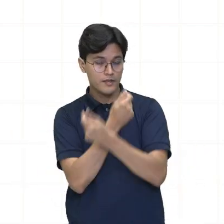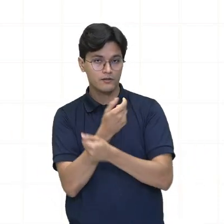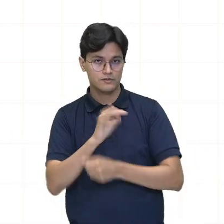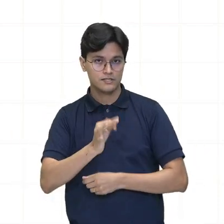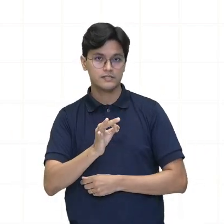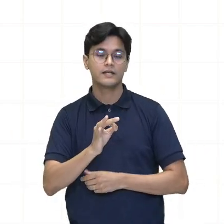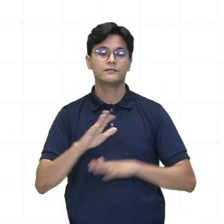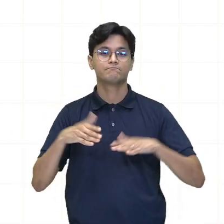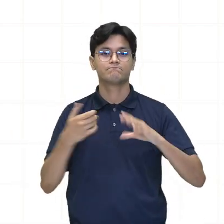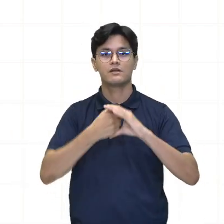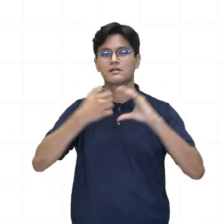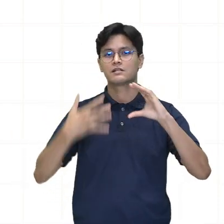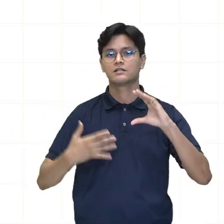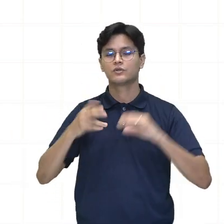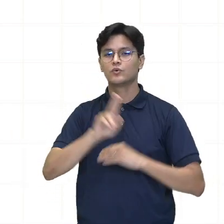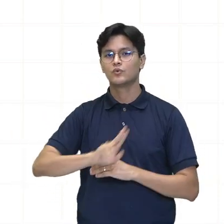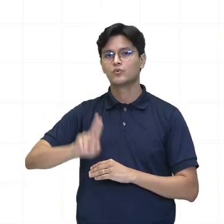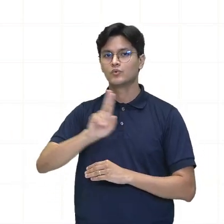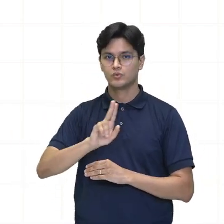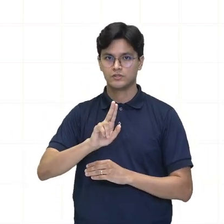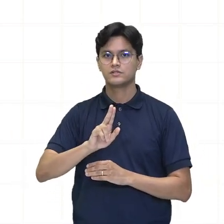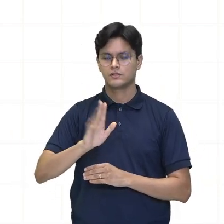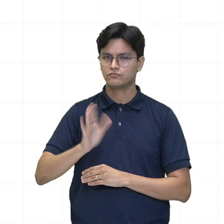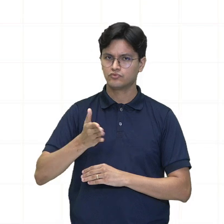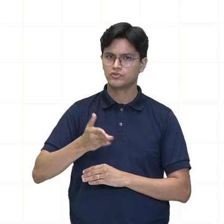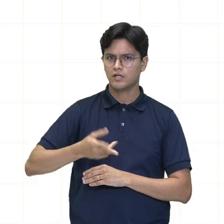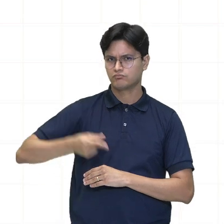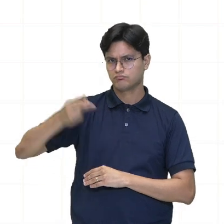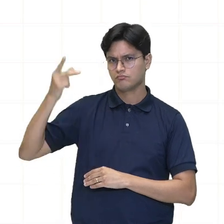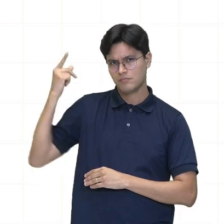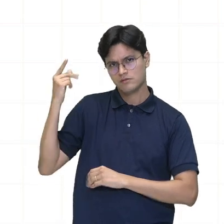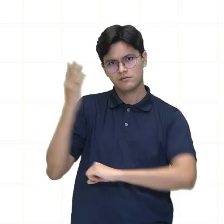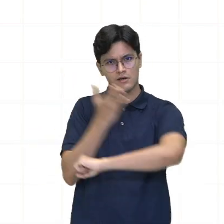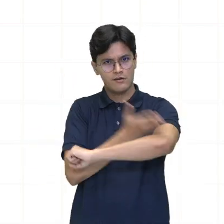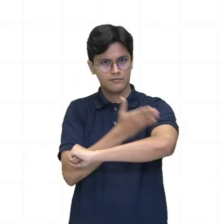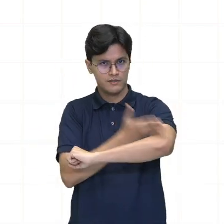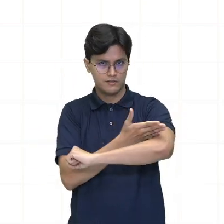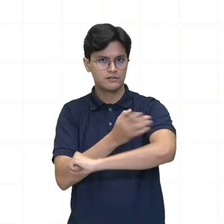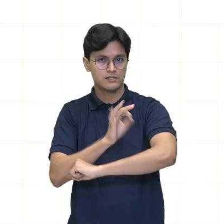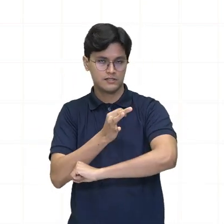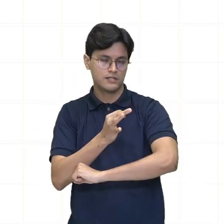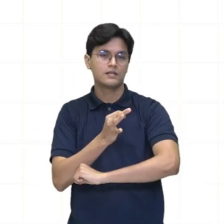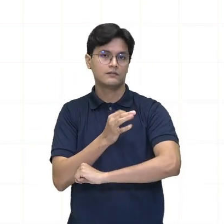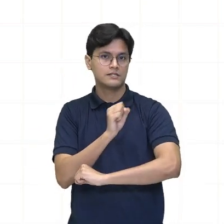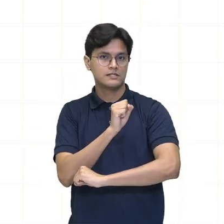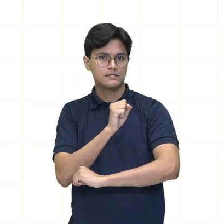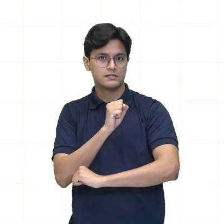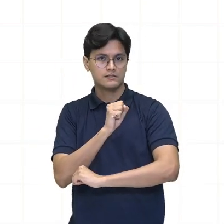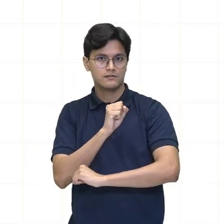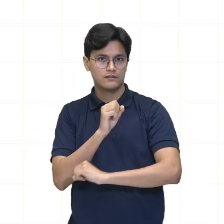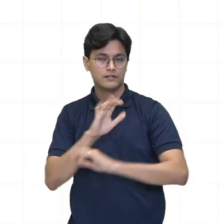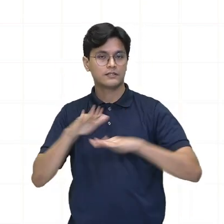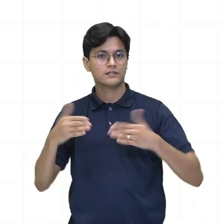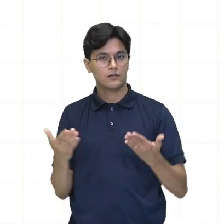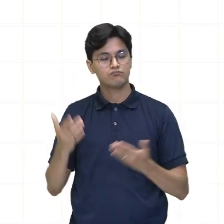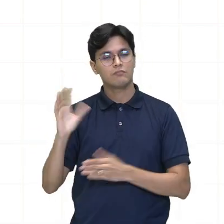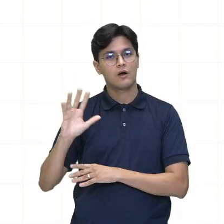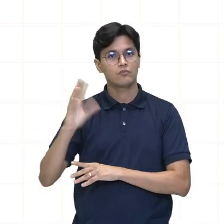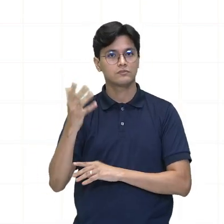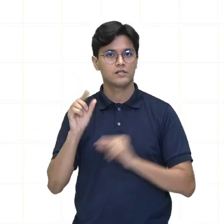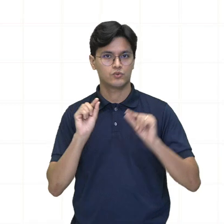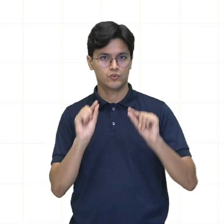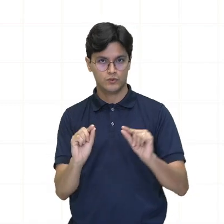eram utilizadas já na antiguidade clássica. Então, quando tem um retorno, quando tem um resgate da